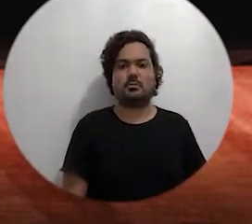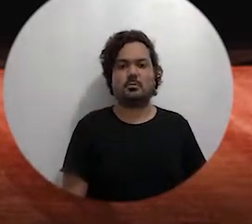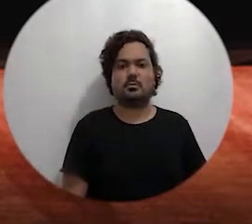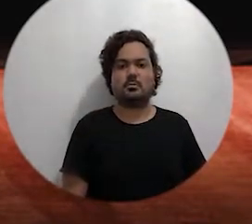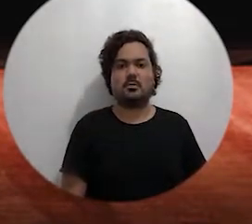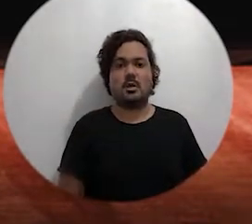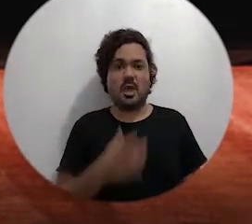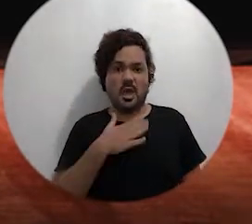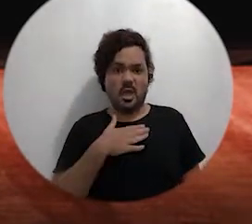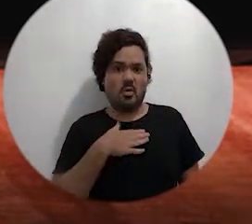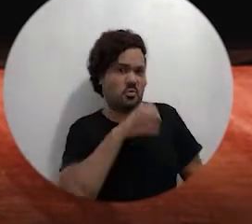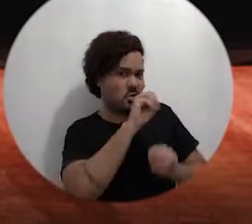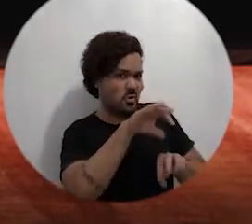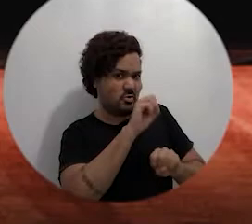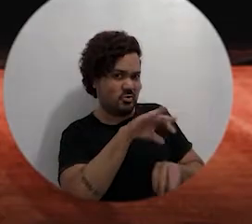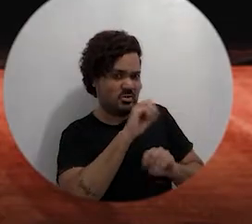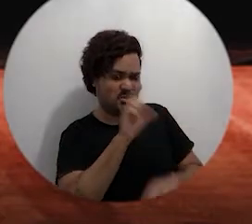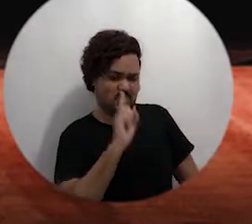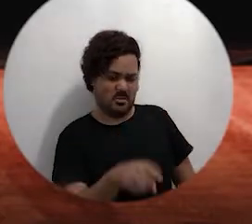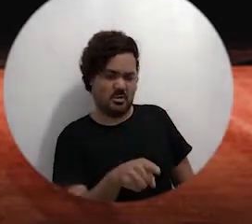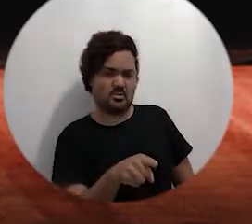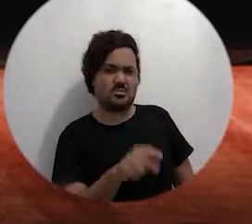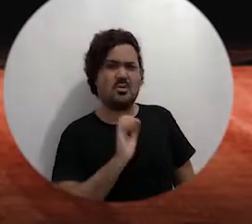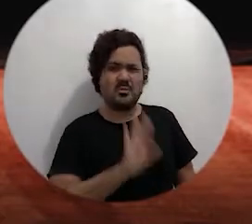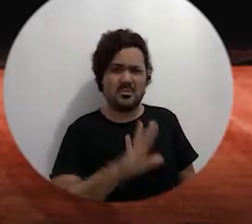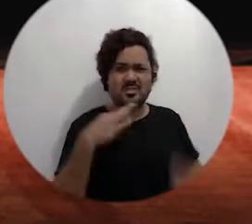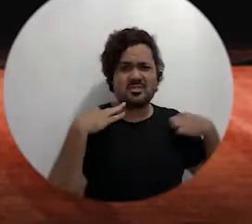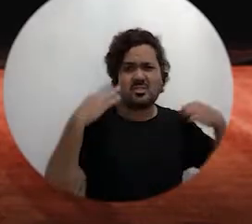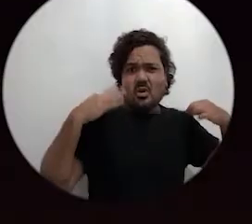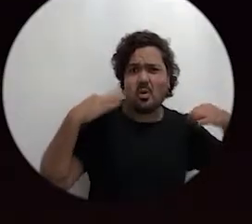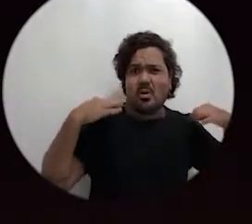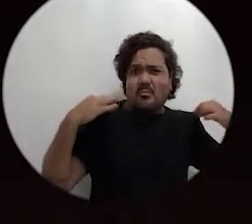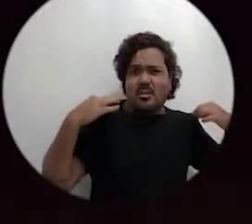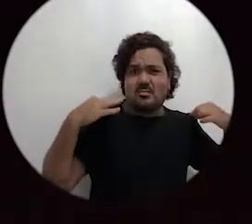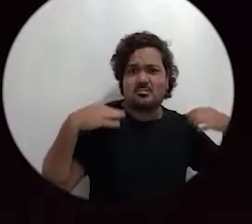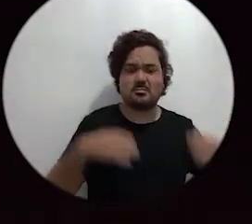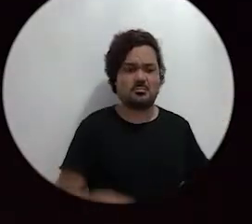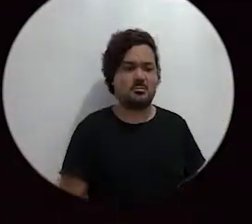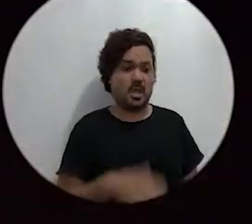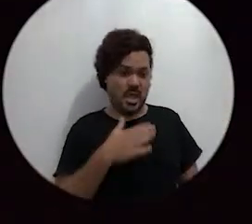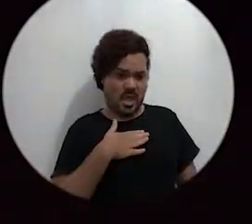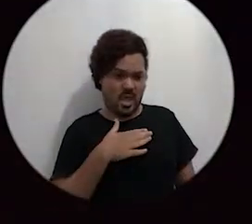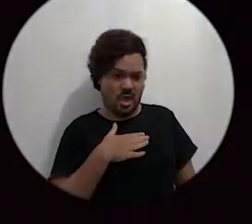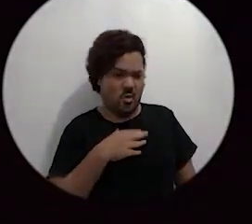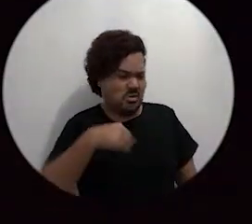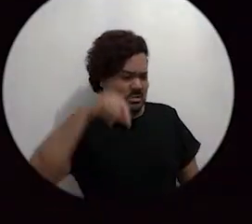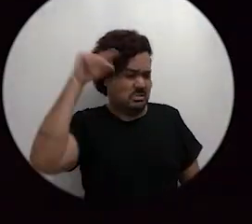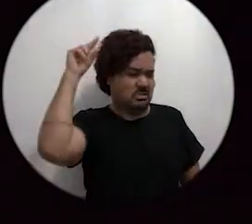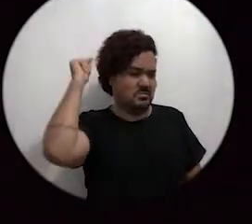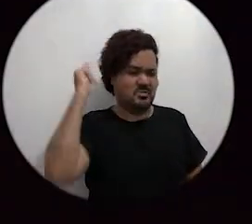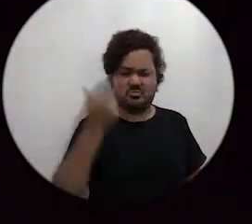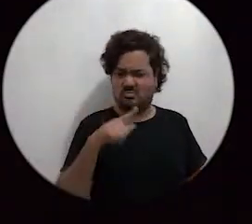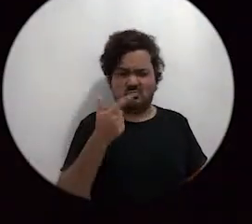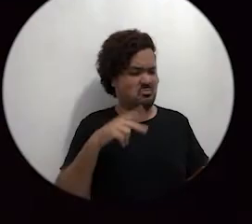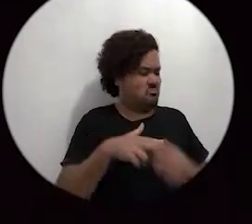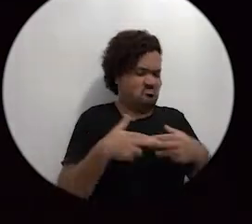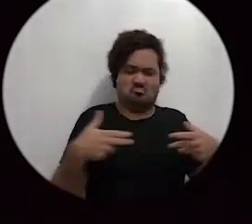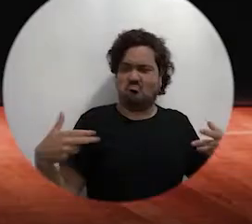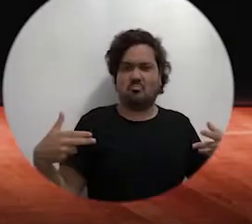Não te criei para isso. Mas que roupa é essa? No meu tempo não era assim.